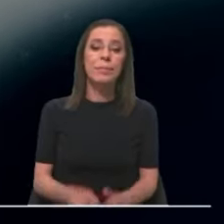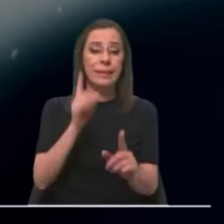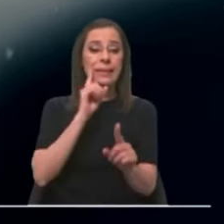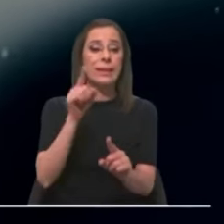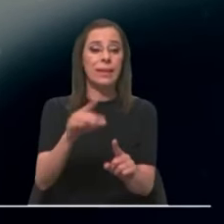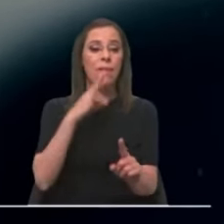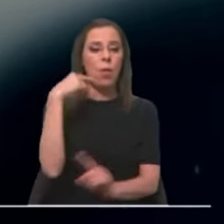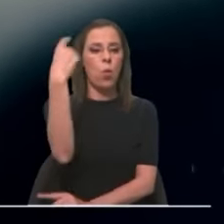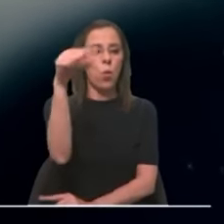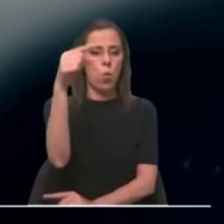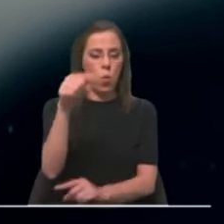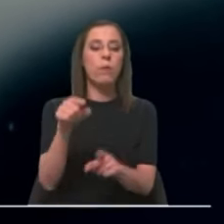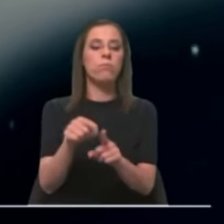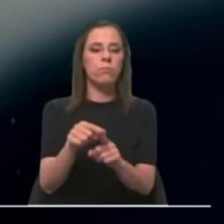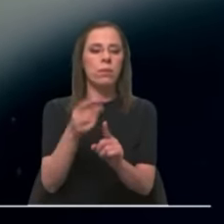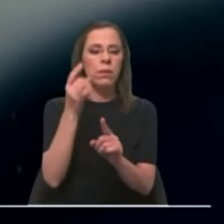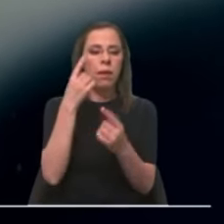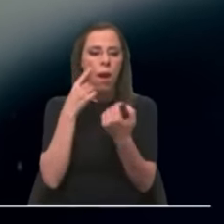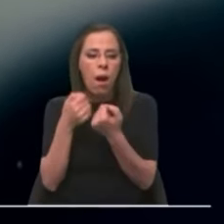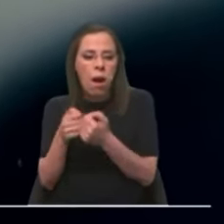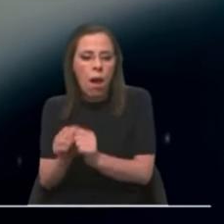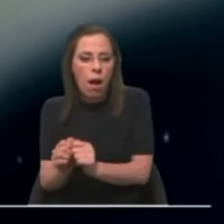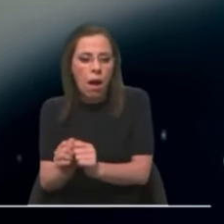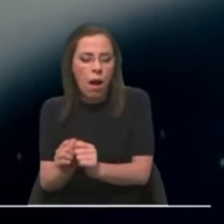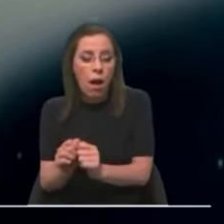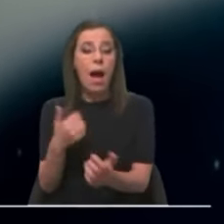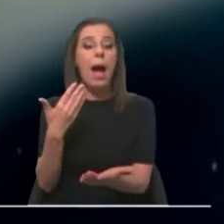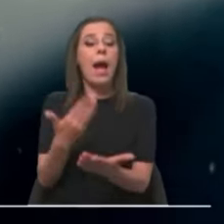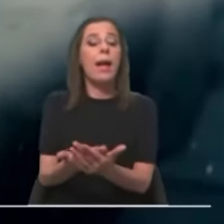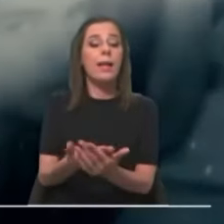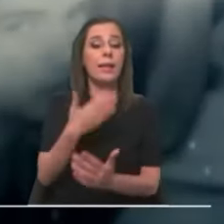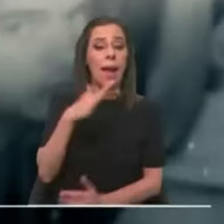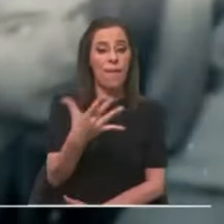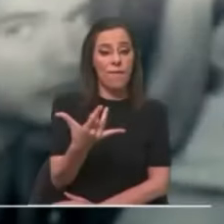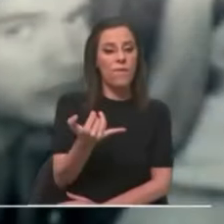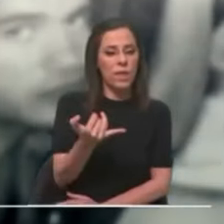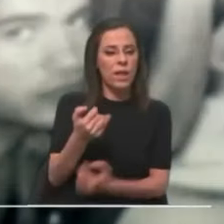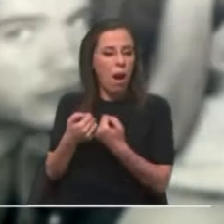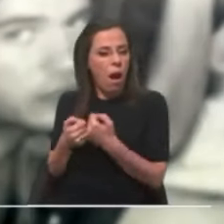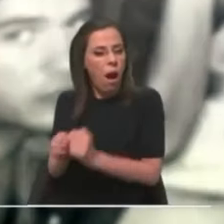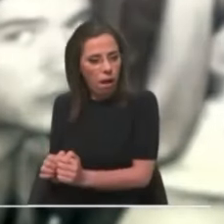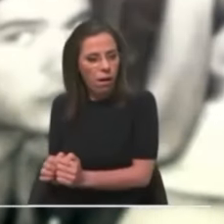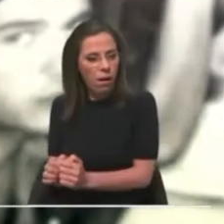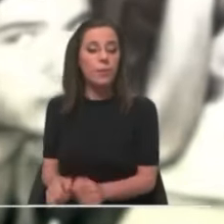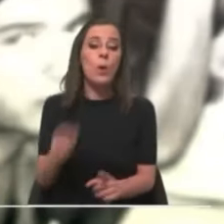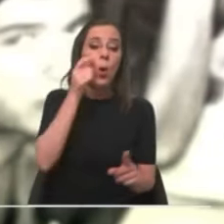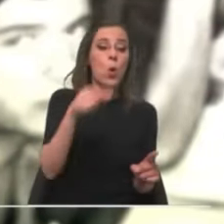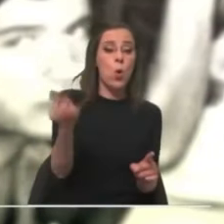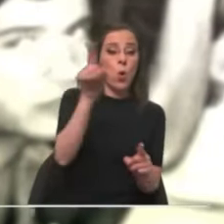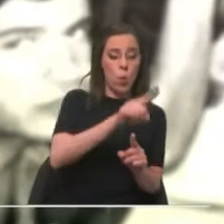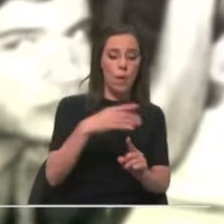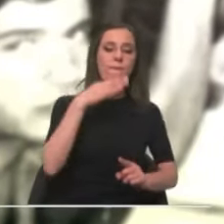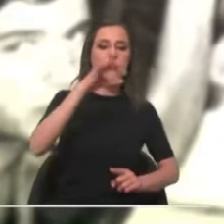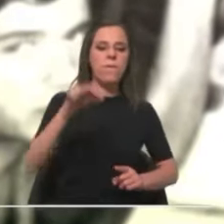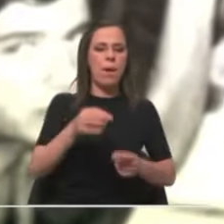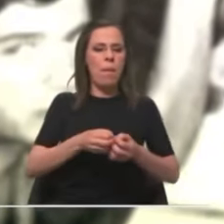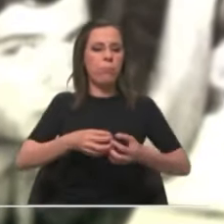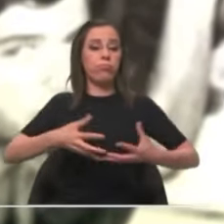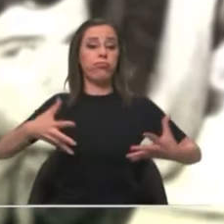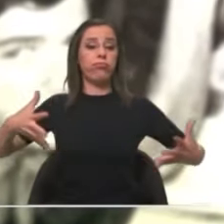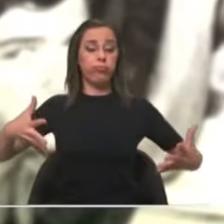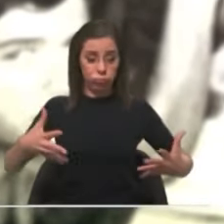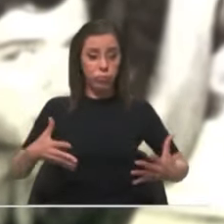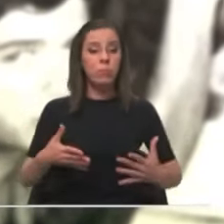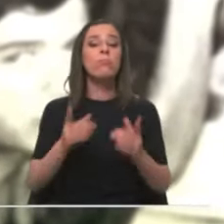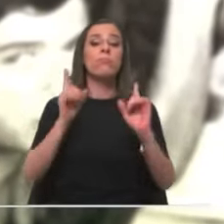Ela era filha única e foi clandestina praticamente até completar os 25 anos. Ele veio de uma família numerosa e